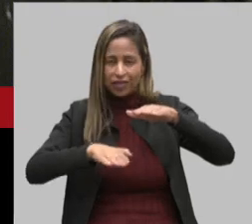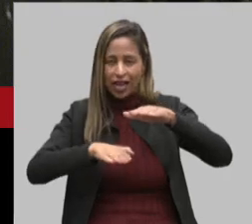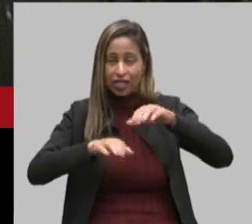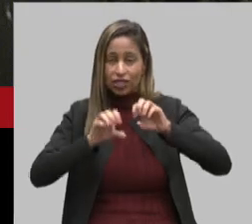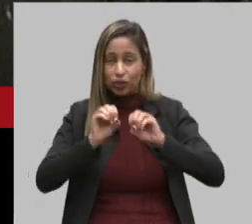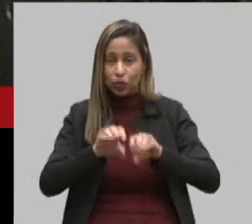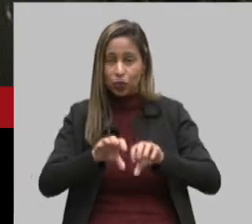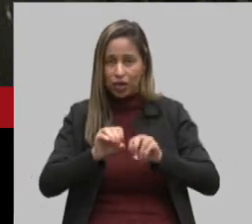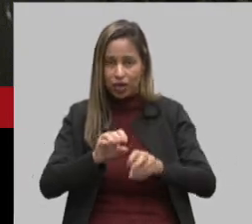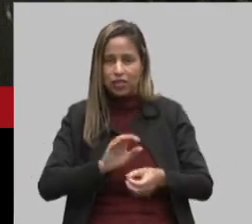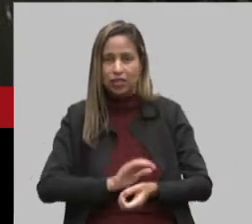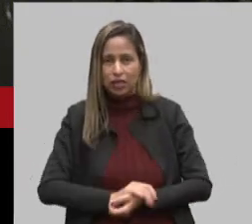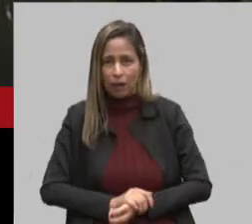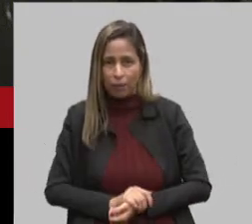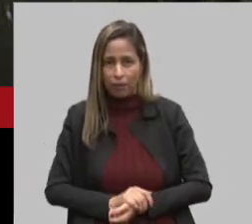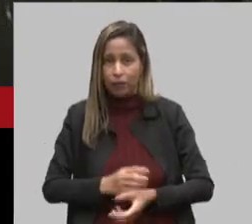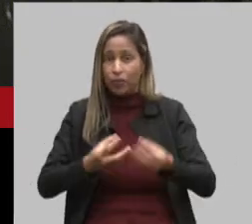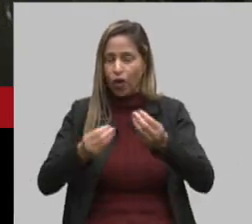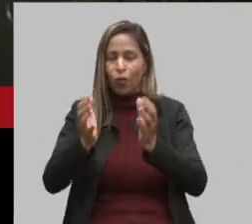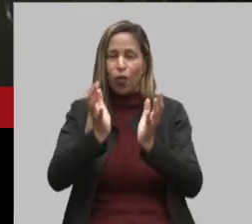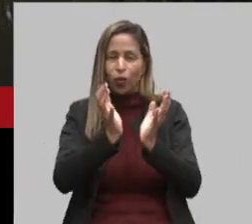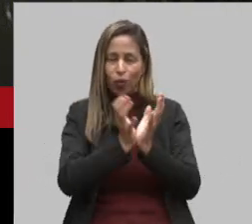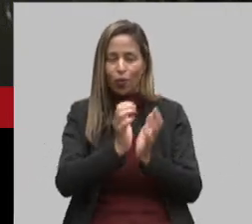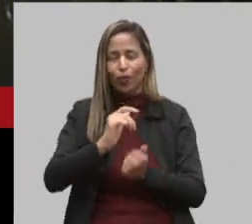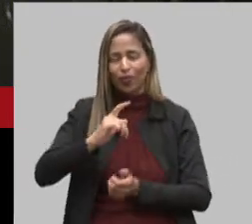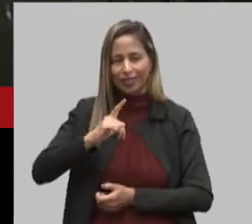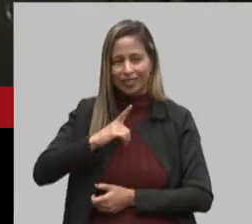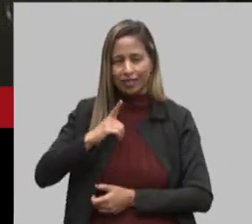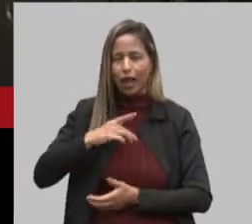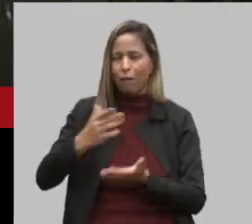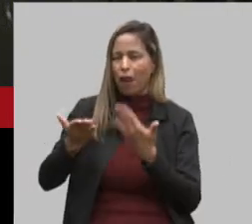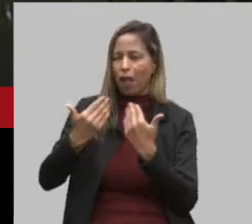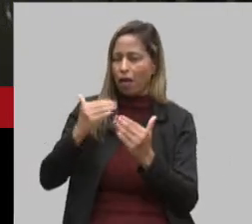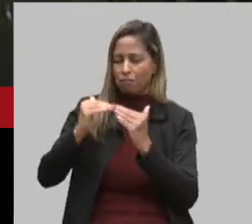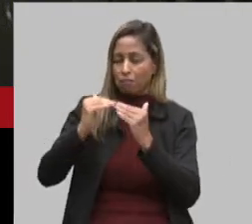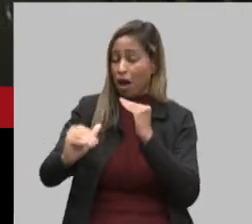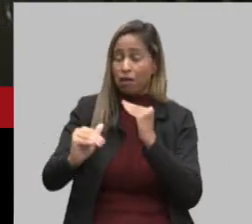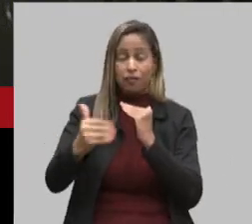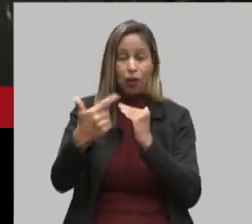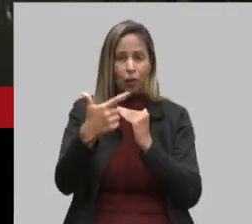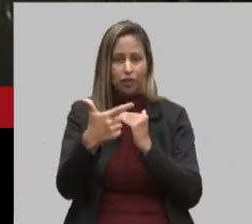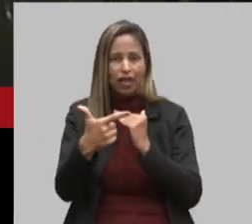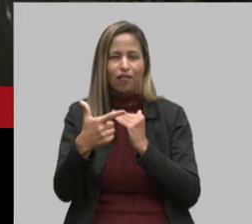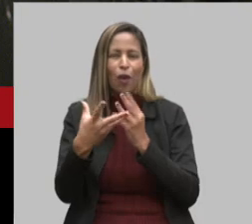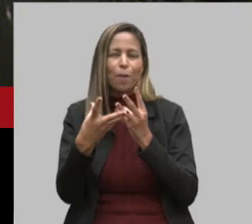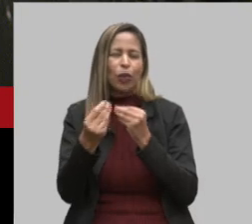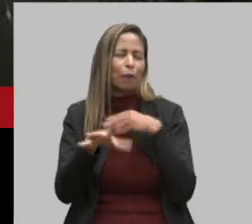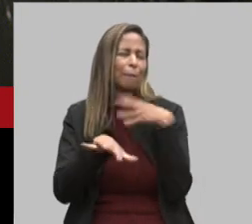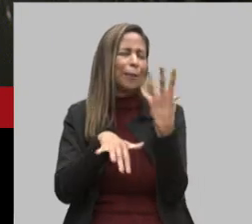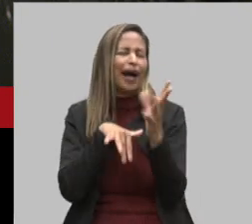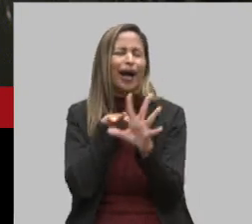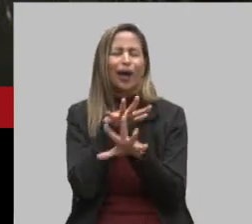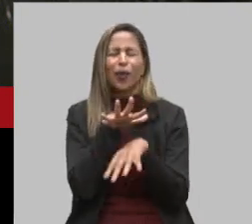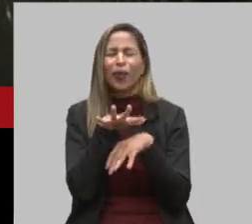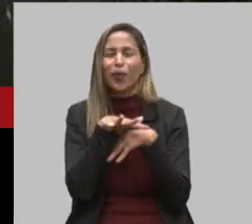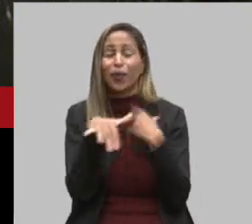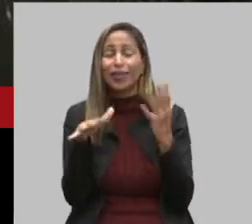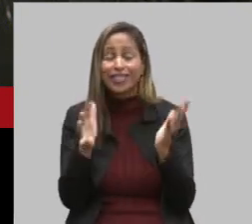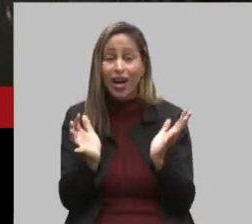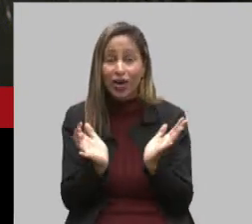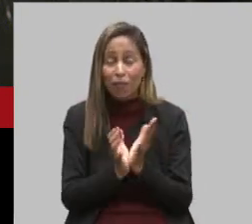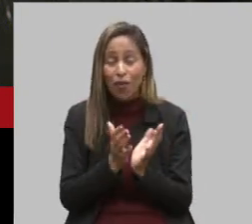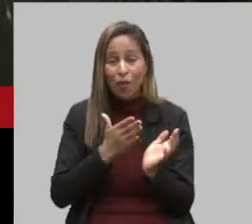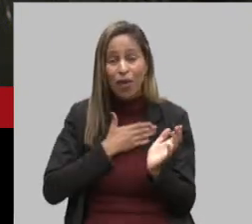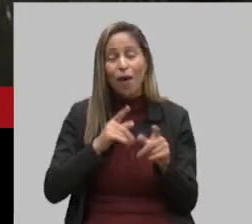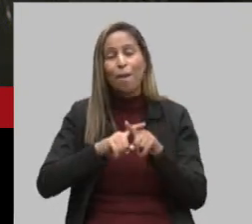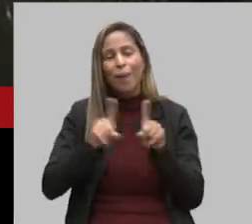educacionais como todo grupo tem né a gente teve discordâncias no começo Teve muita bagunça no começo do meu grupo mas querendo ou